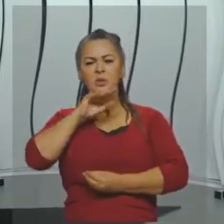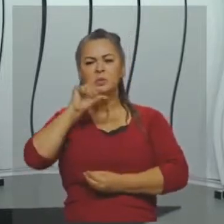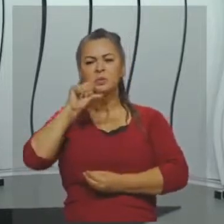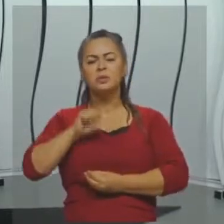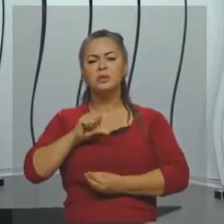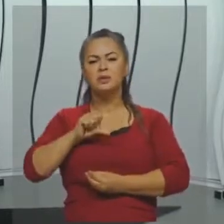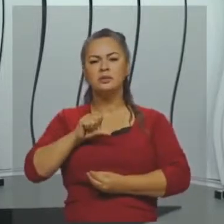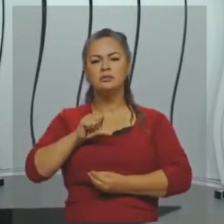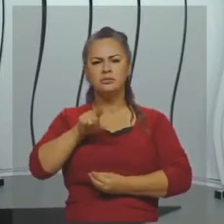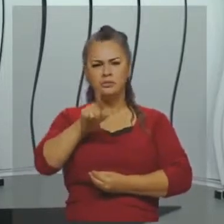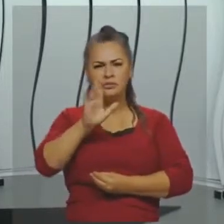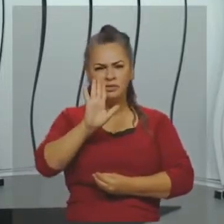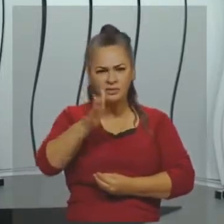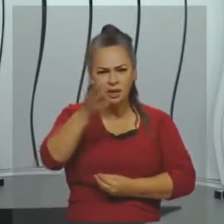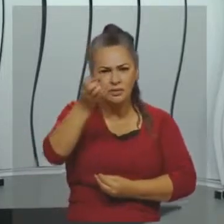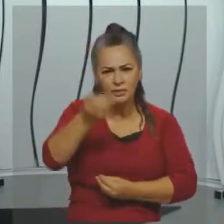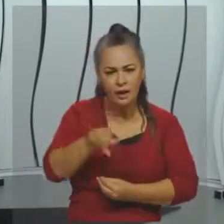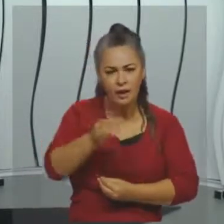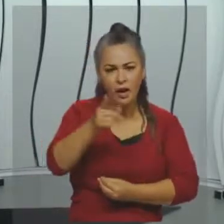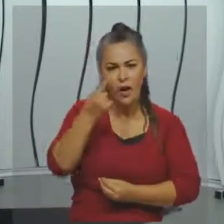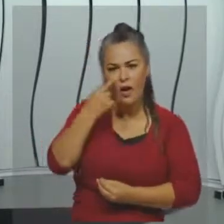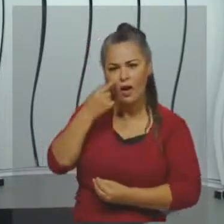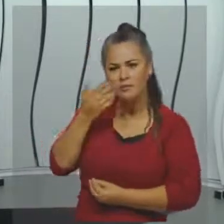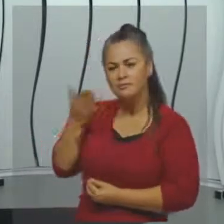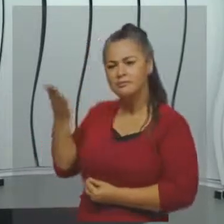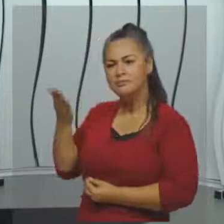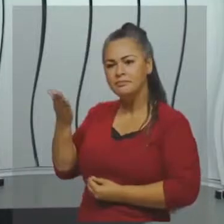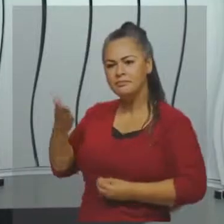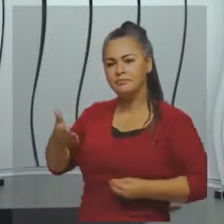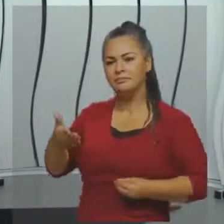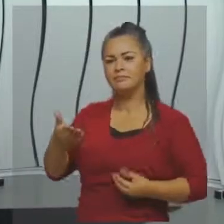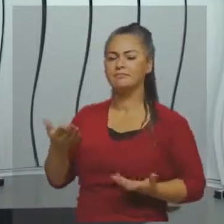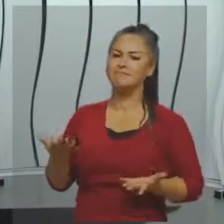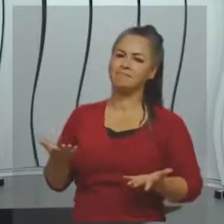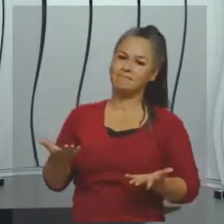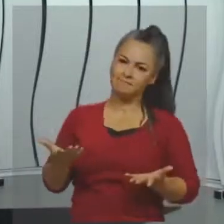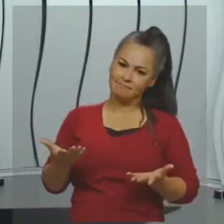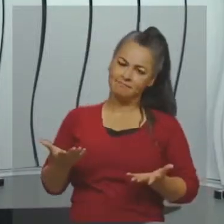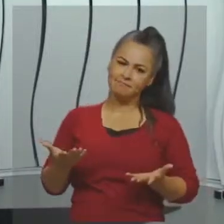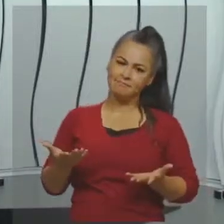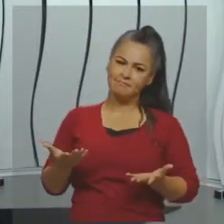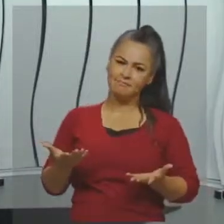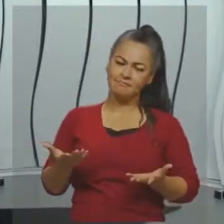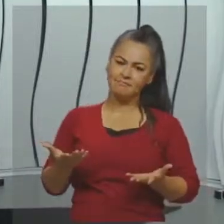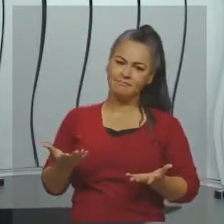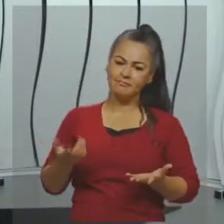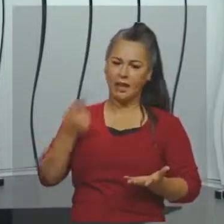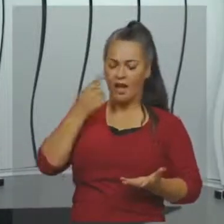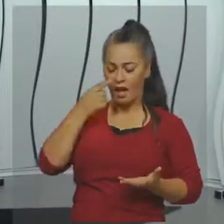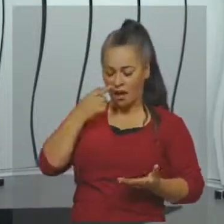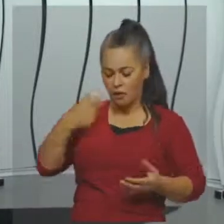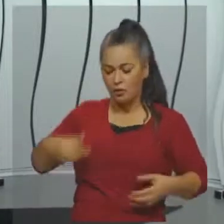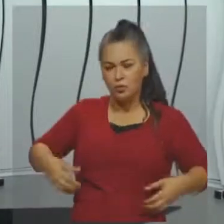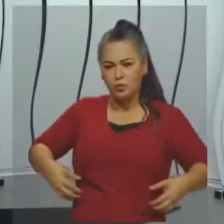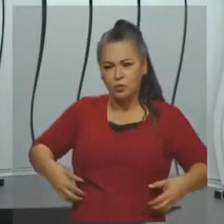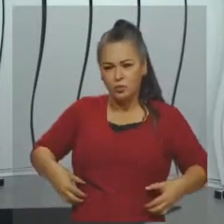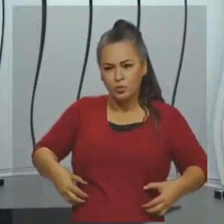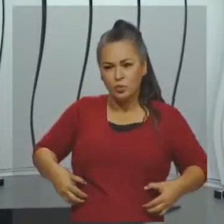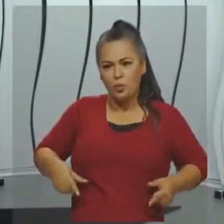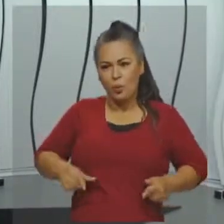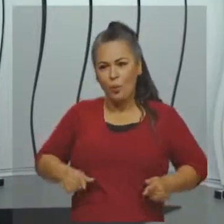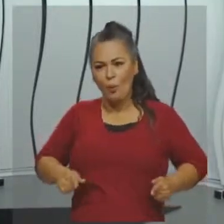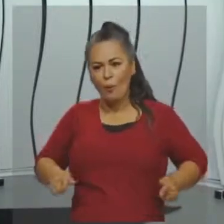Você sabe dizer? Vamos ver. Bom, as substâncias tóxicas que foram ali filtradas nos rins, que